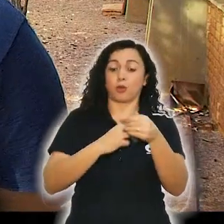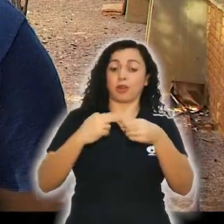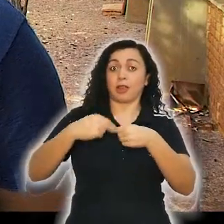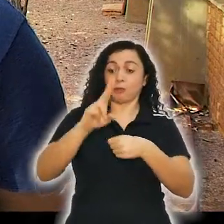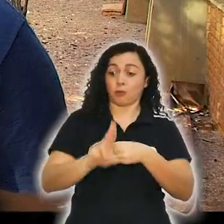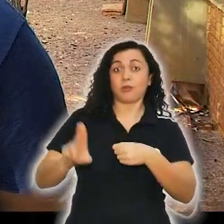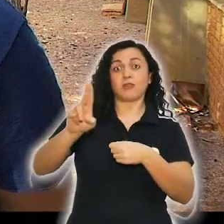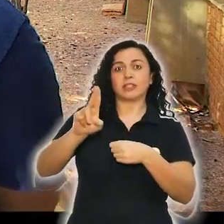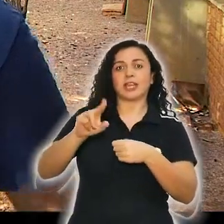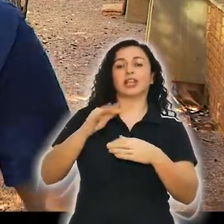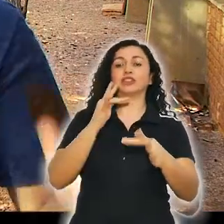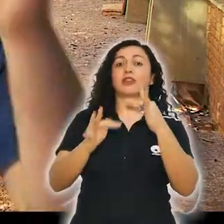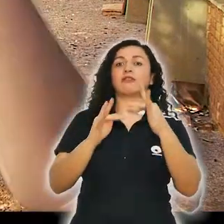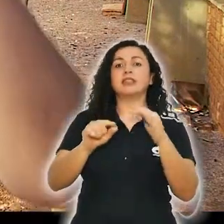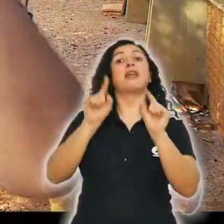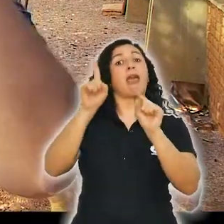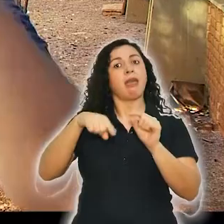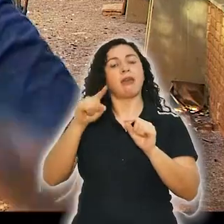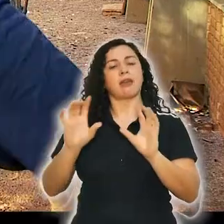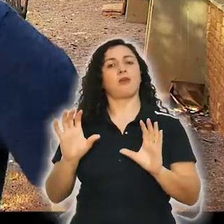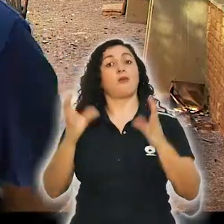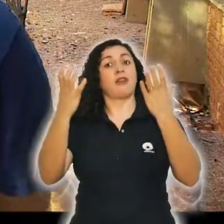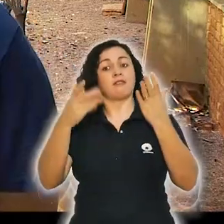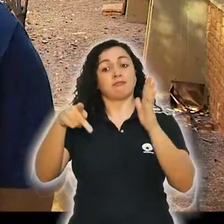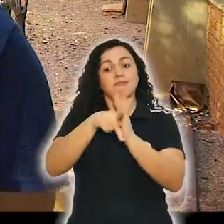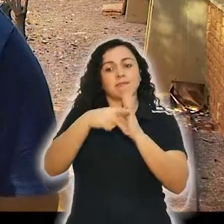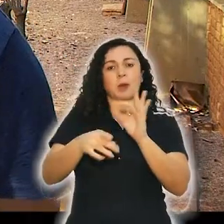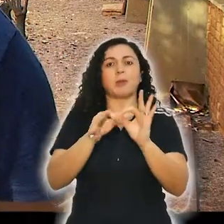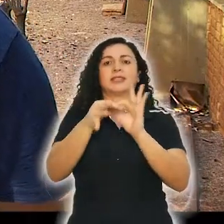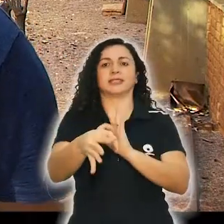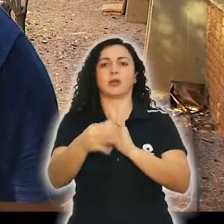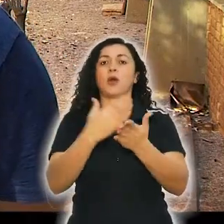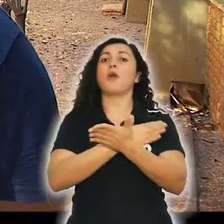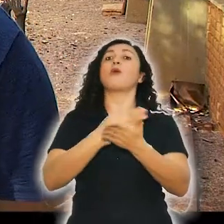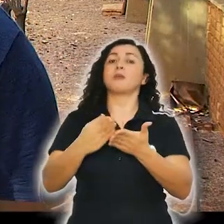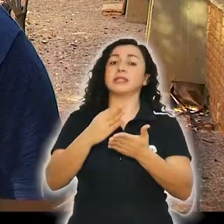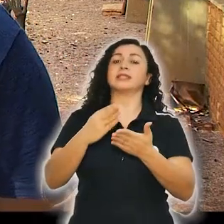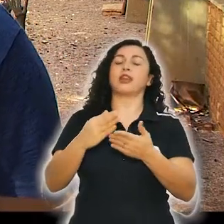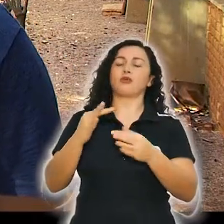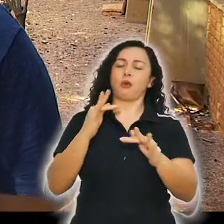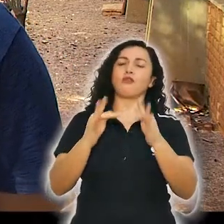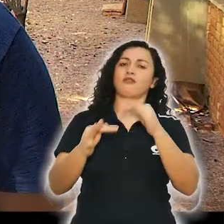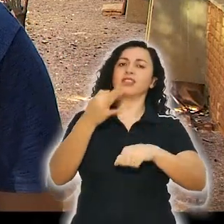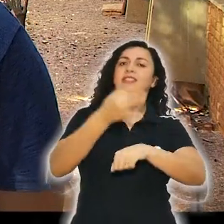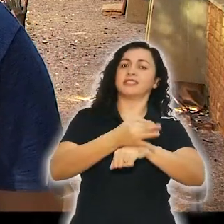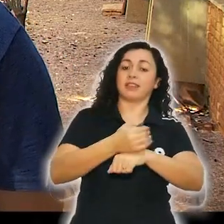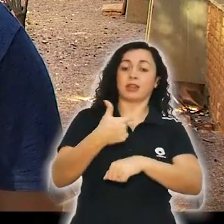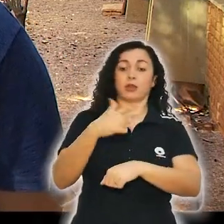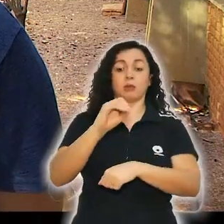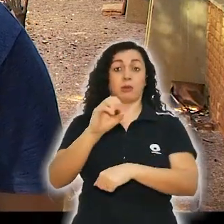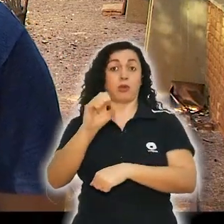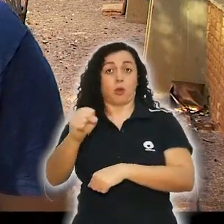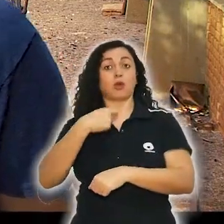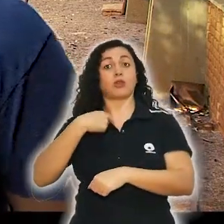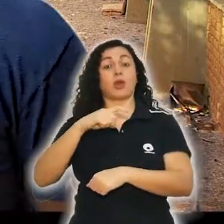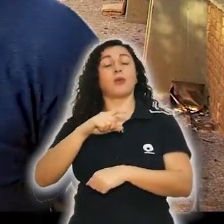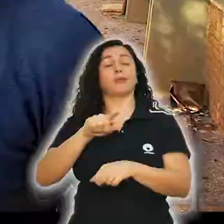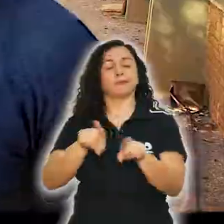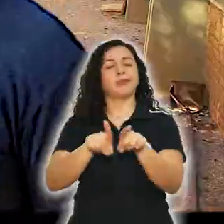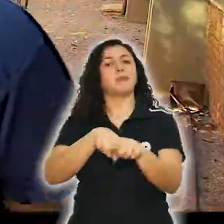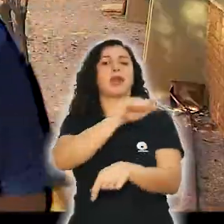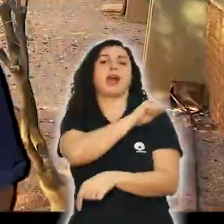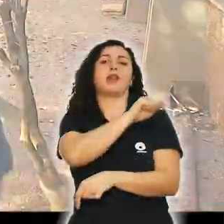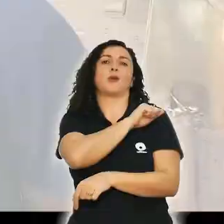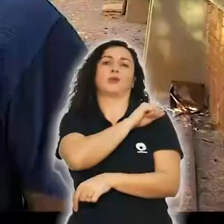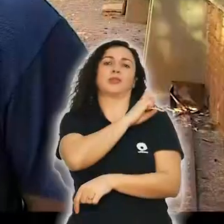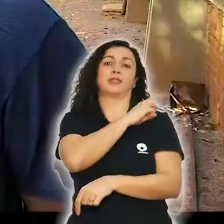física foi através dos eventos da extensão daqui da física. Eu comecei pelo Física nas Férias, né, em 2008, que eu participei como aluno do ensino médio, tinha 16